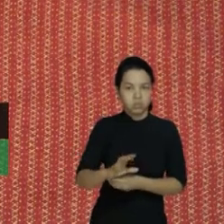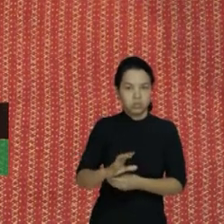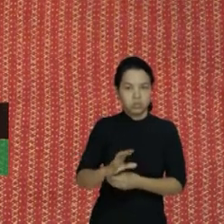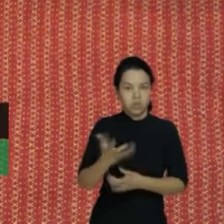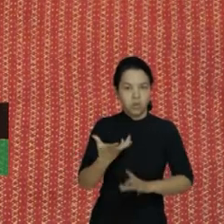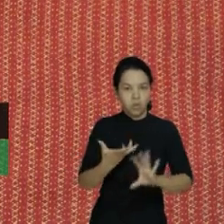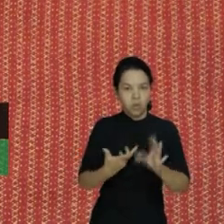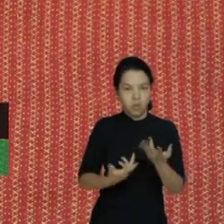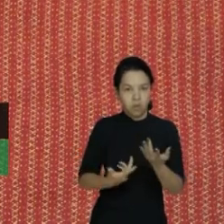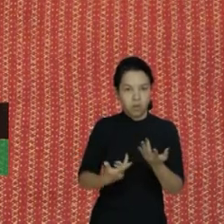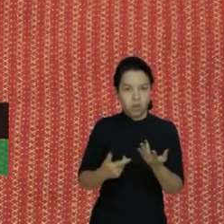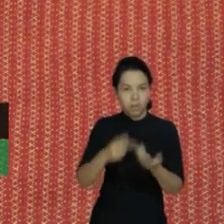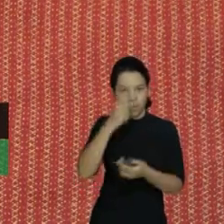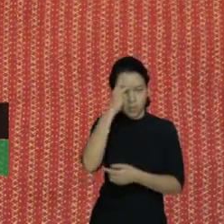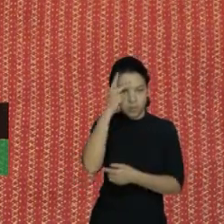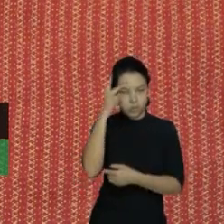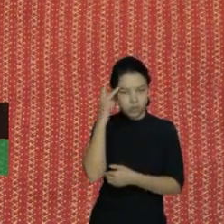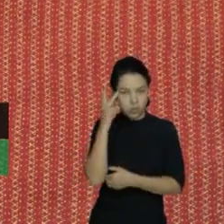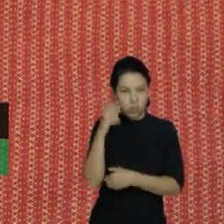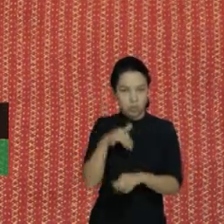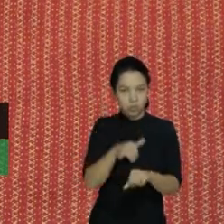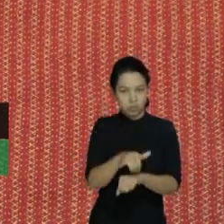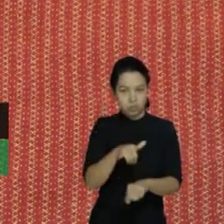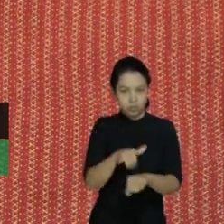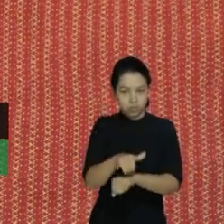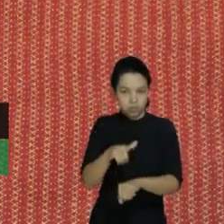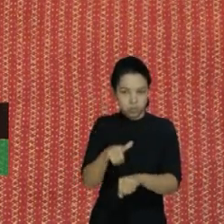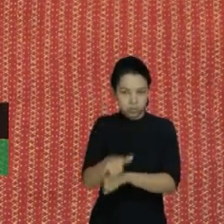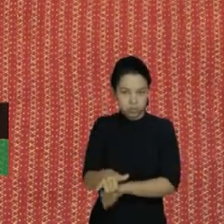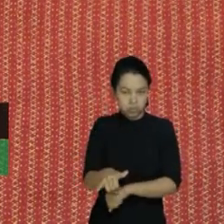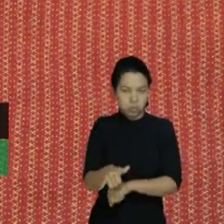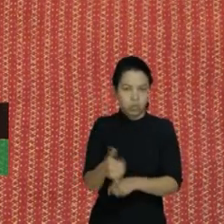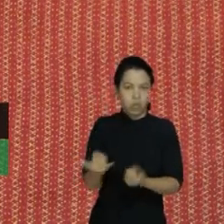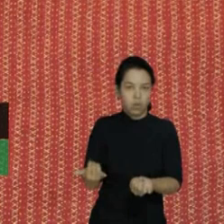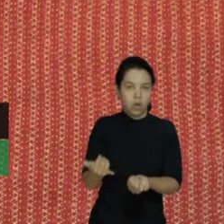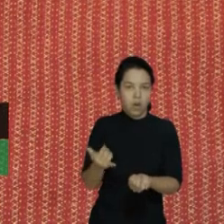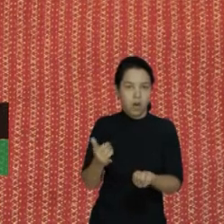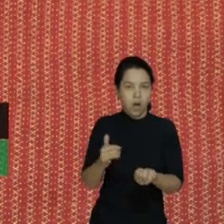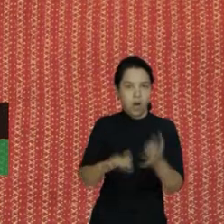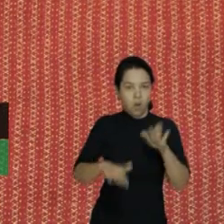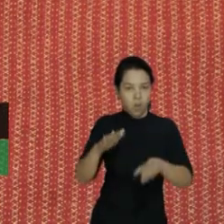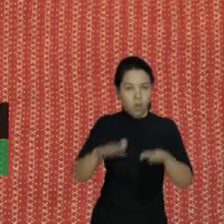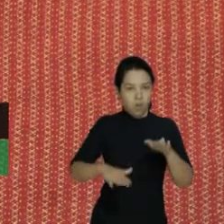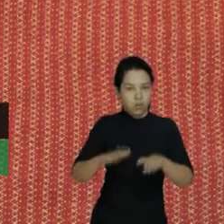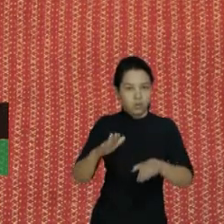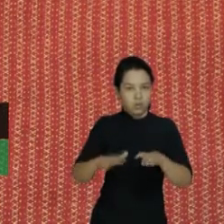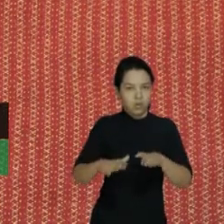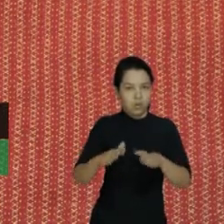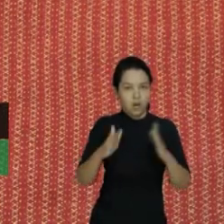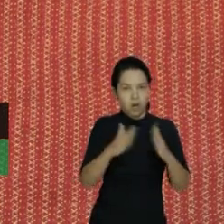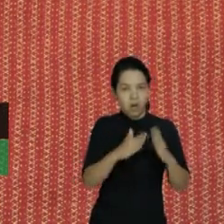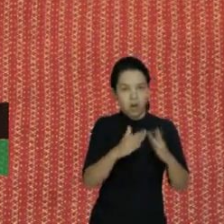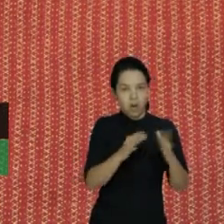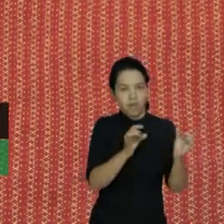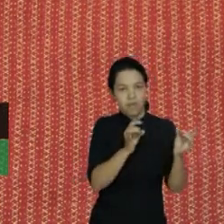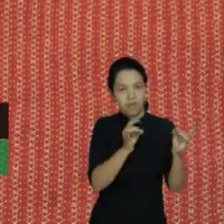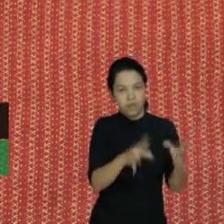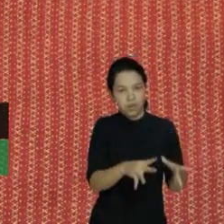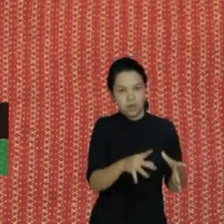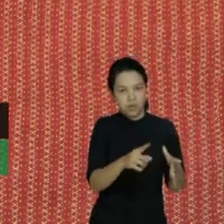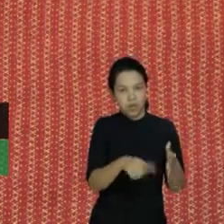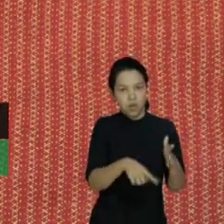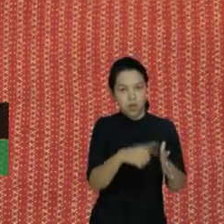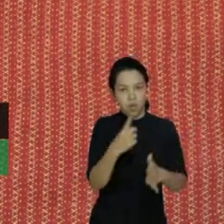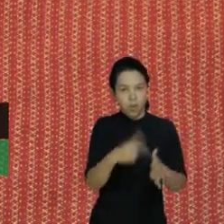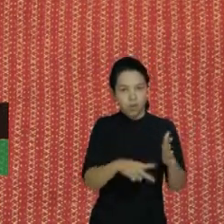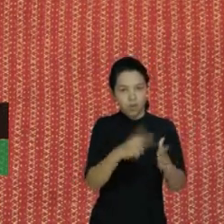sujeitos, picaretas, né, onde que um imóvel, às vezes, era vendido 3, 4 vezes, né, dando golpe